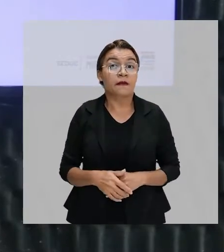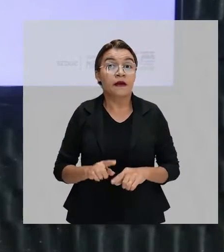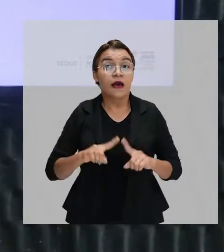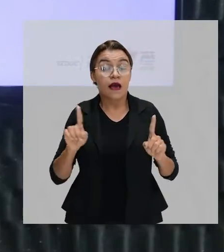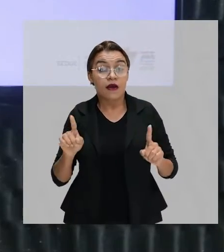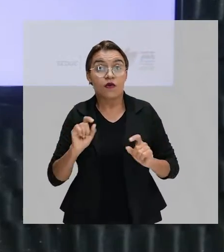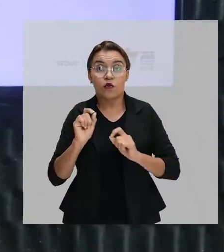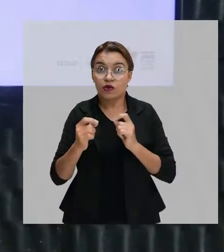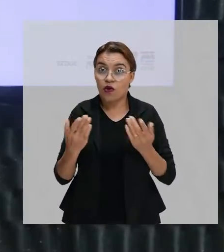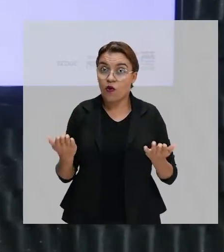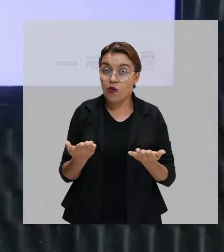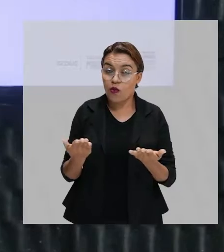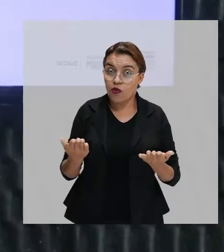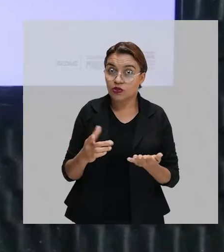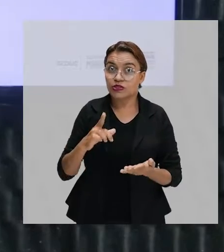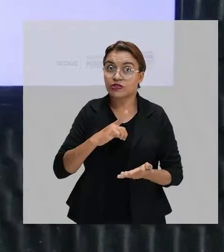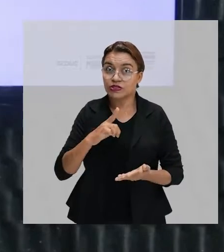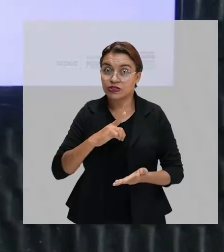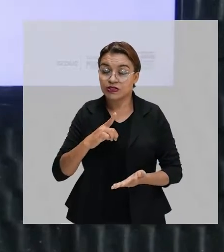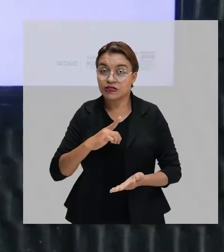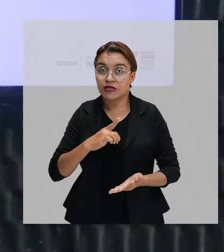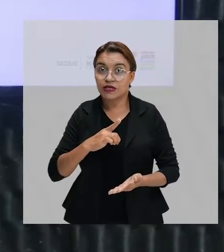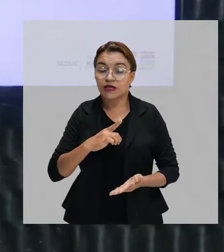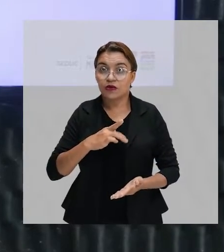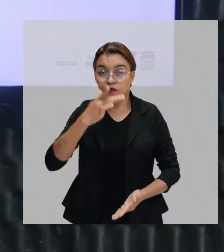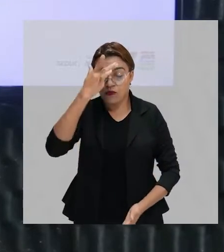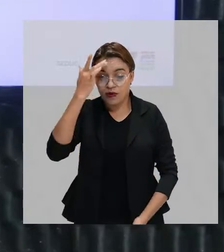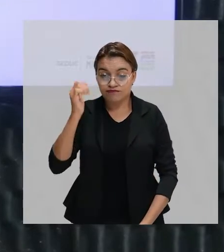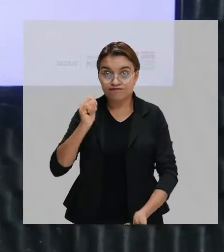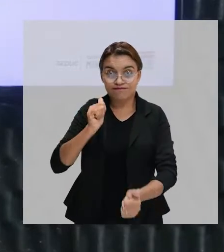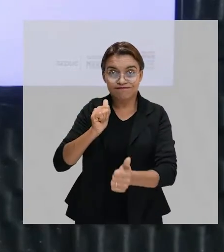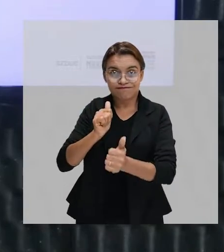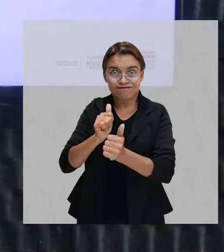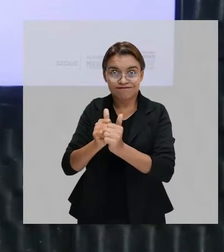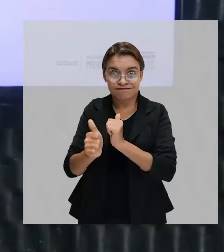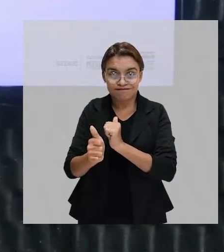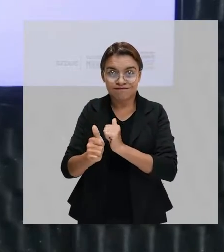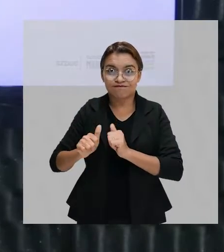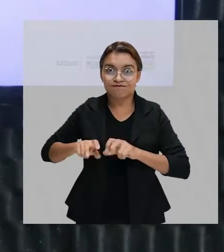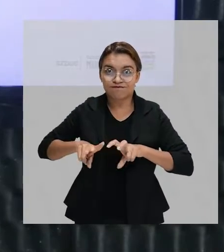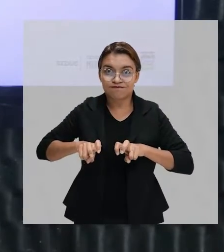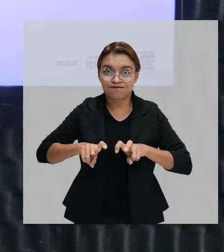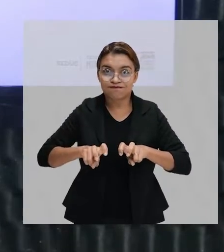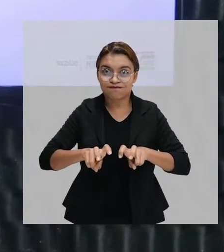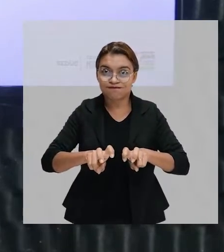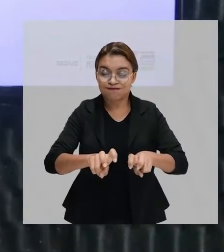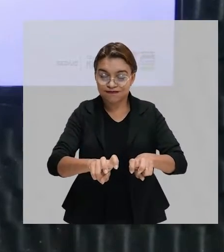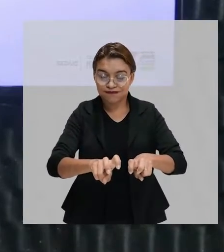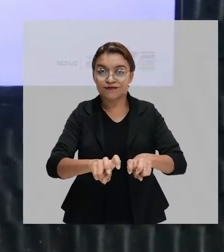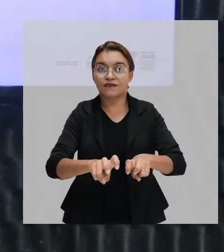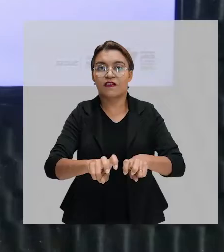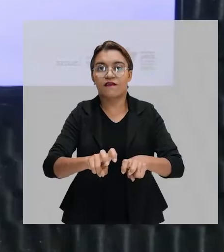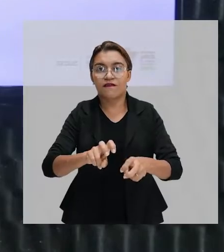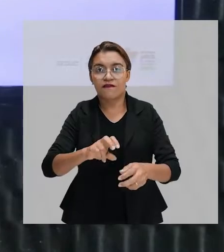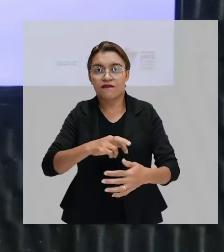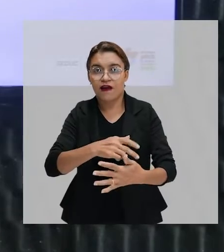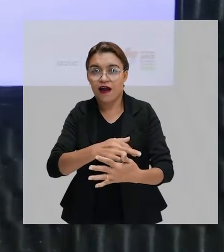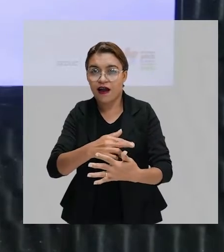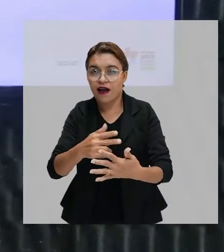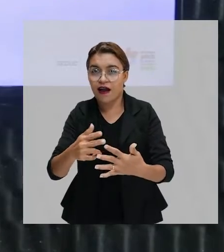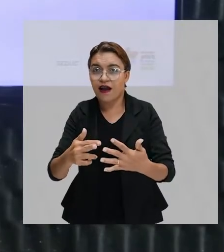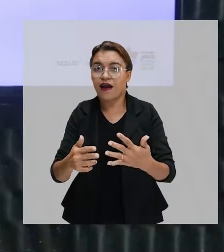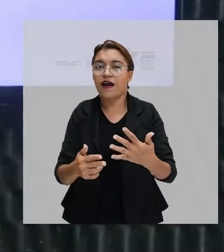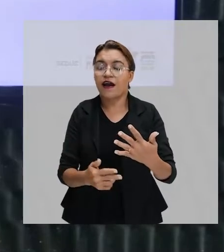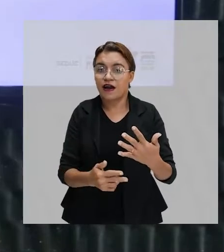modalidade esportiva hoje que é o atletismo e depois tornou aquilo Esporte aí vieram vários Marcos